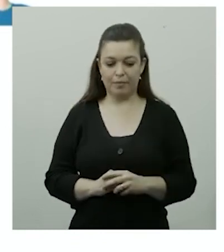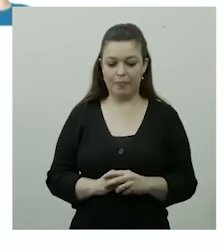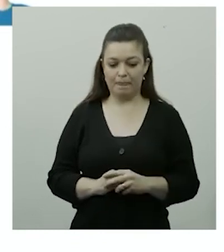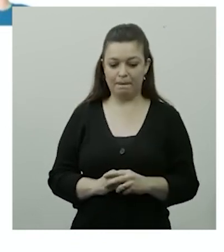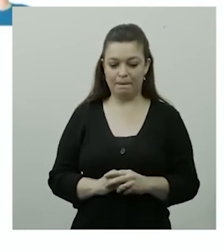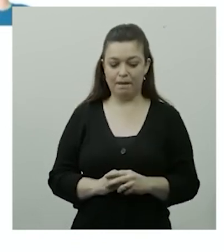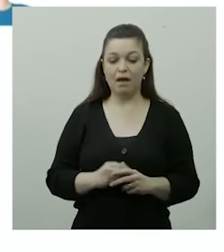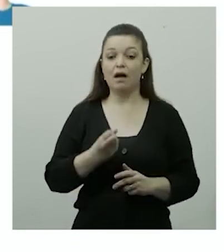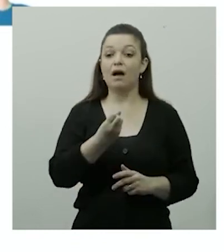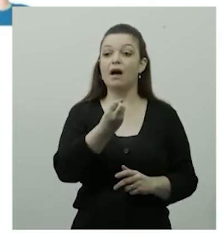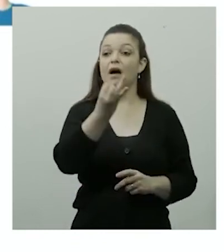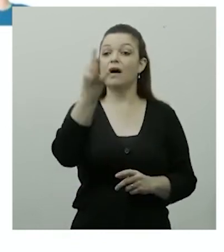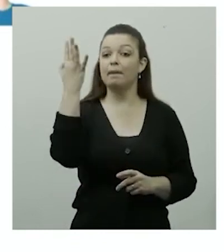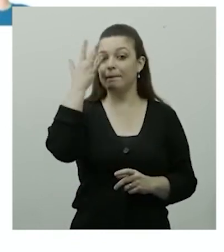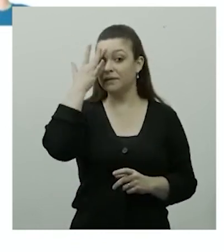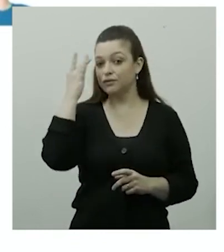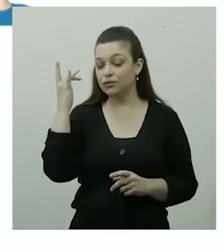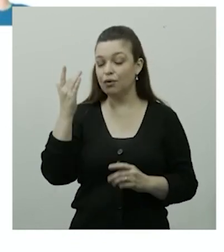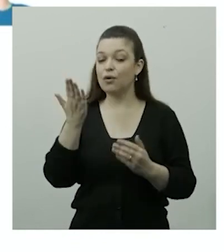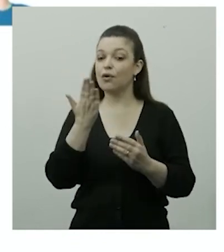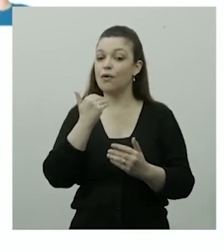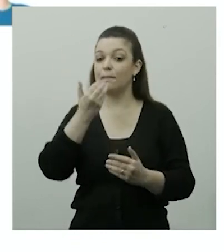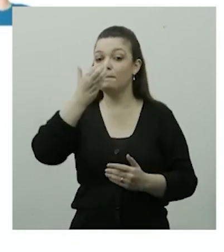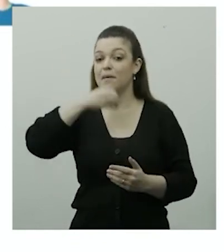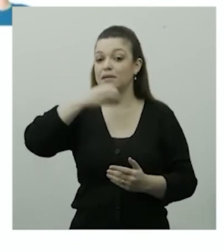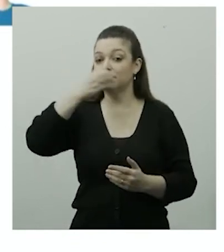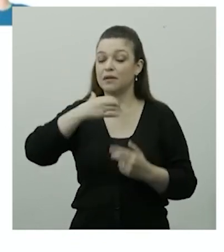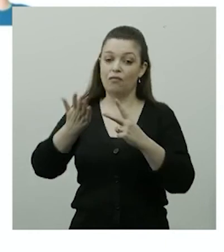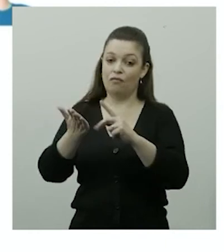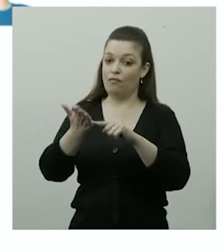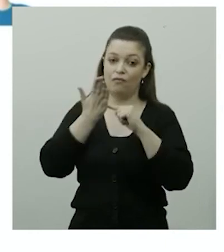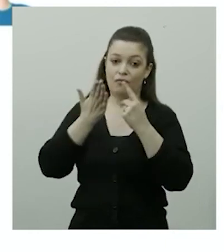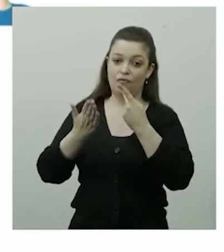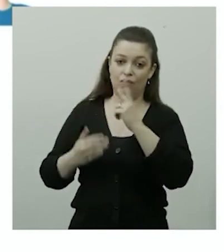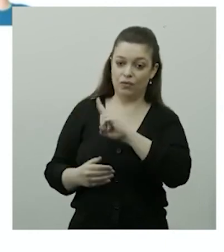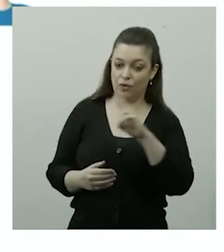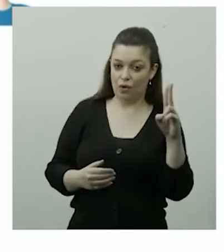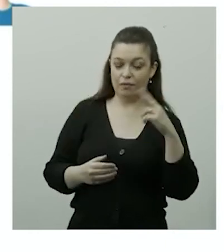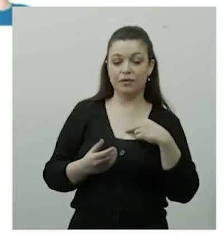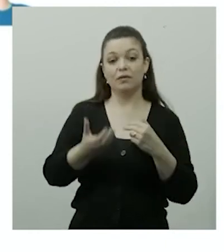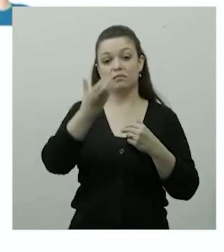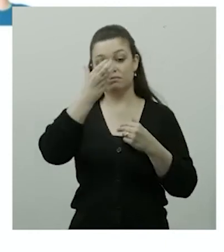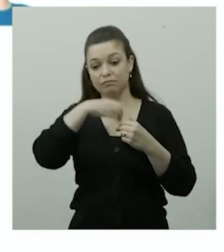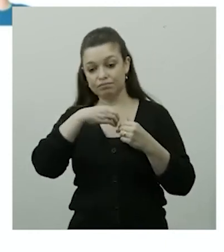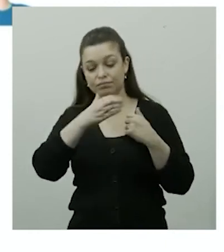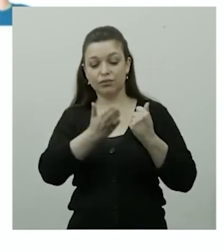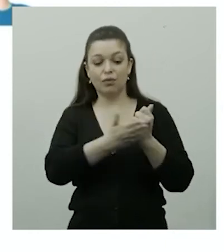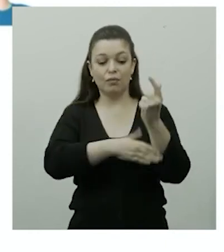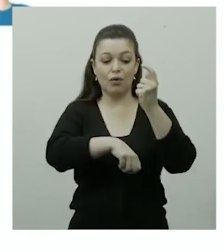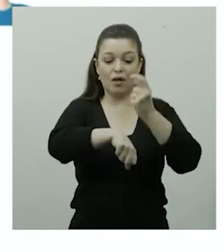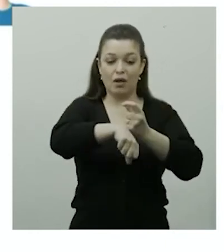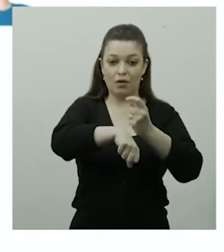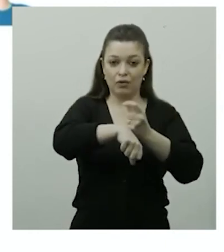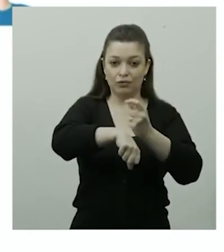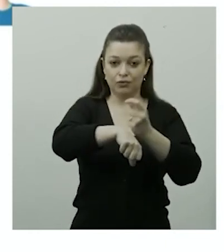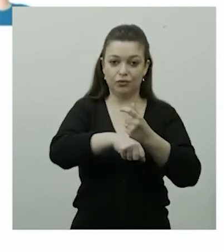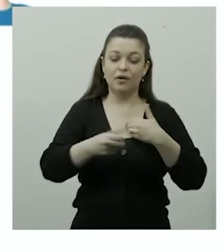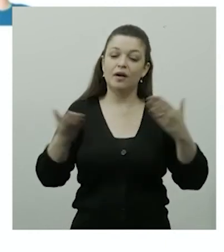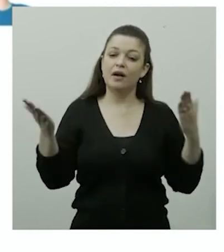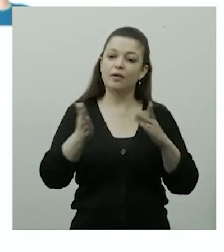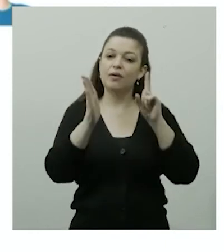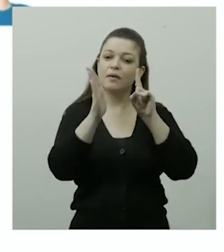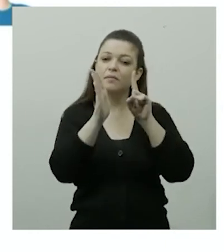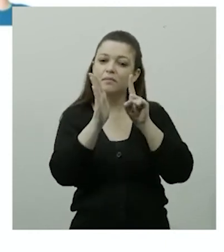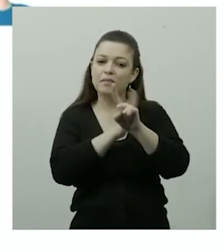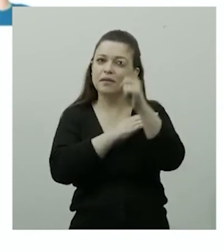Alguém, né, comeu uma maçã e comprou um relógio. Agora as questões do nosso pensando com